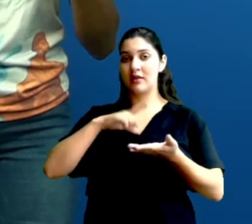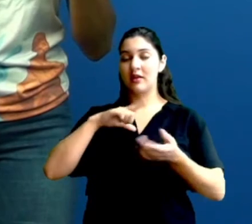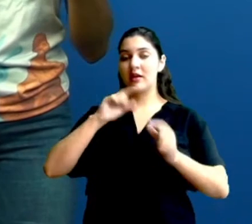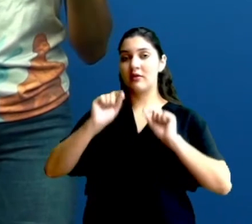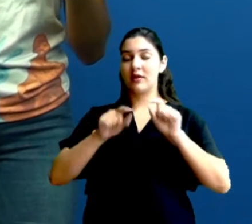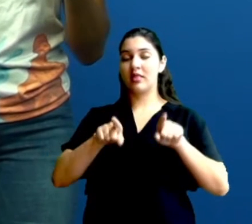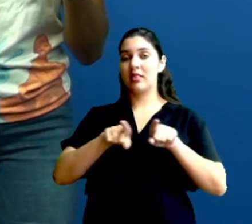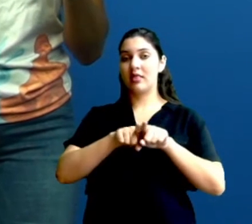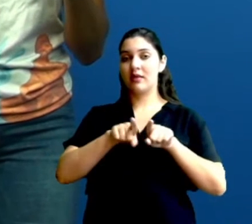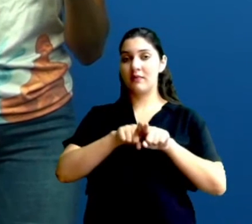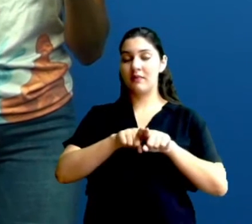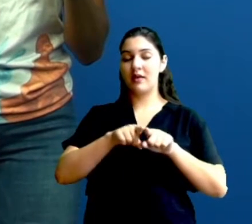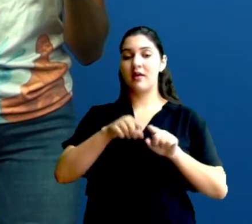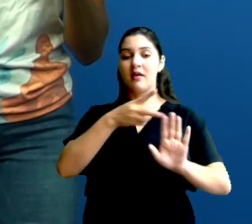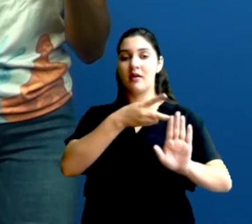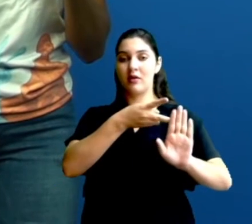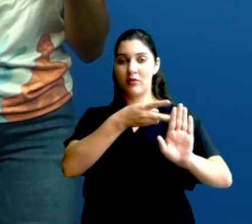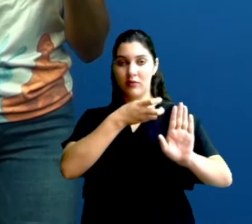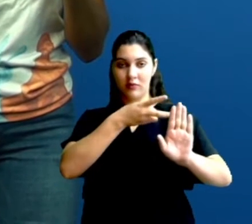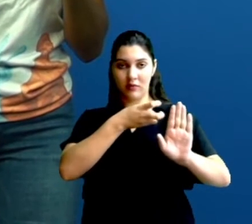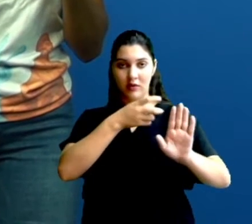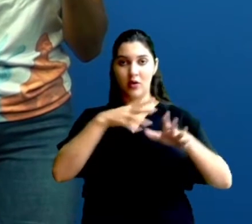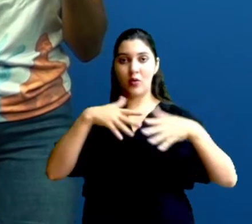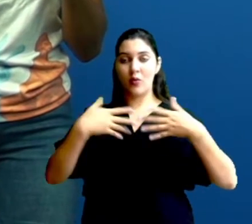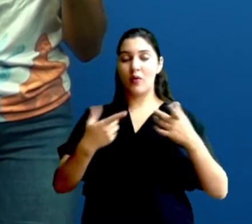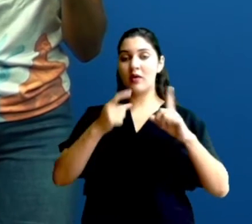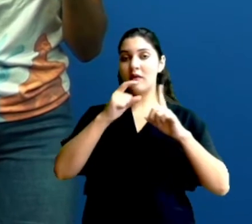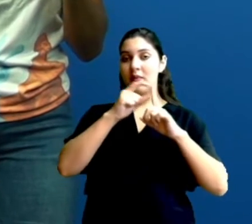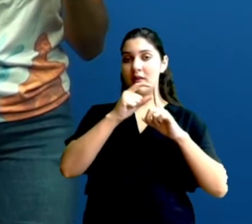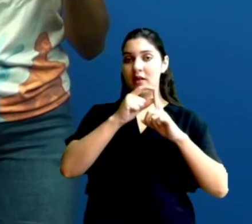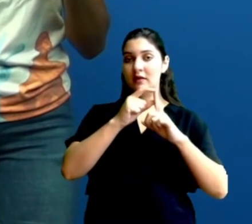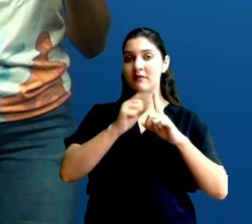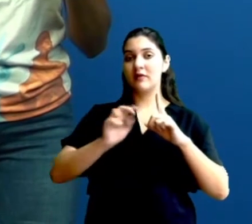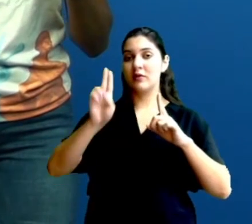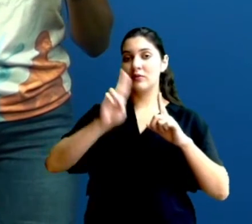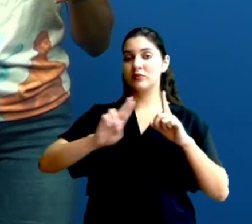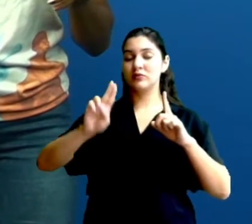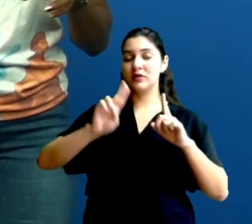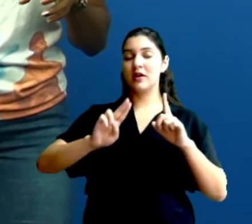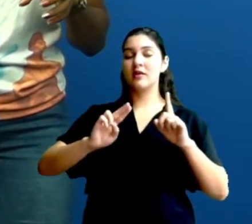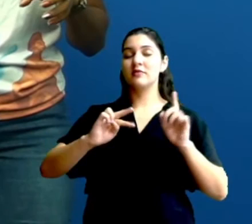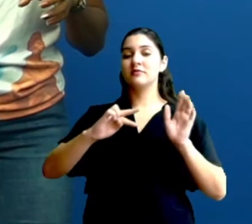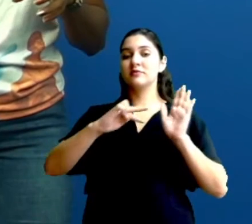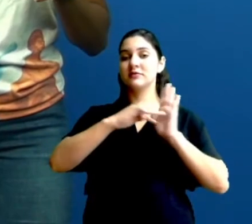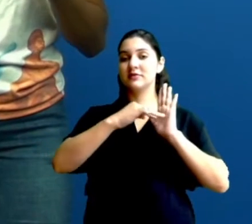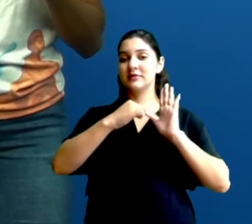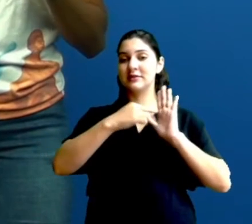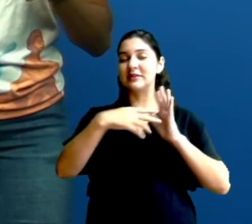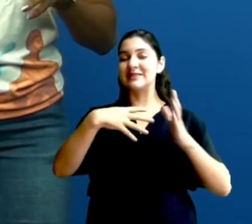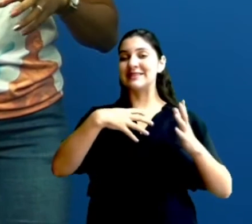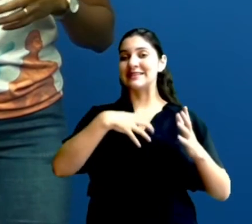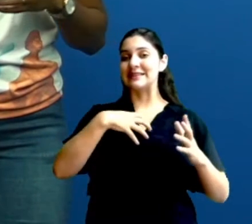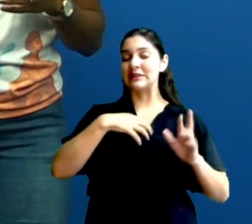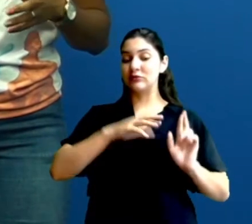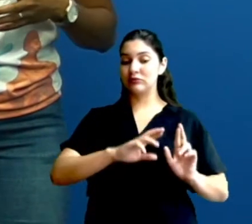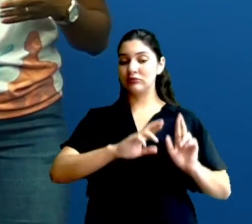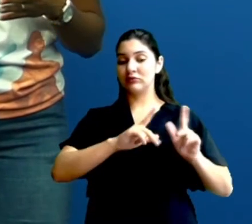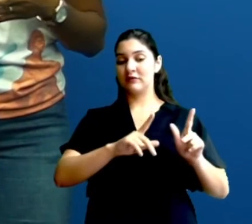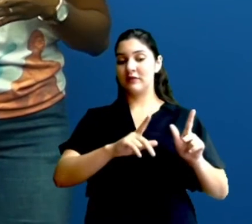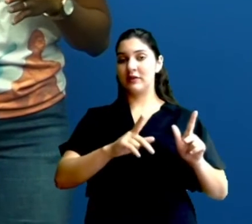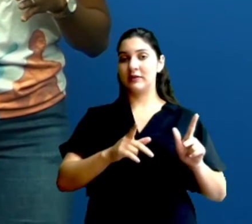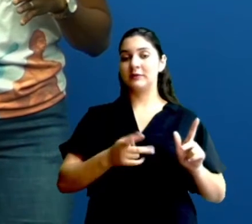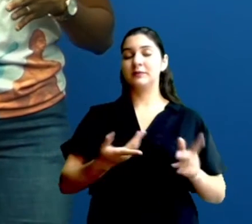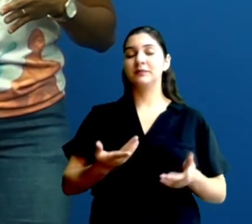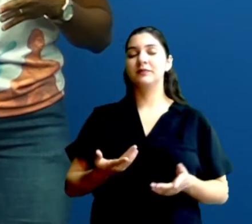terá também a parte de conotação. É quando aquela palavra usa sentido figurado. E aí a gente vai ver